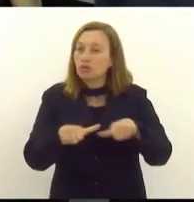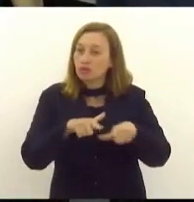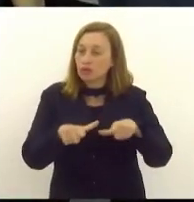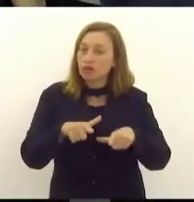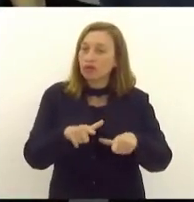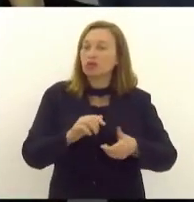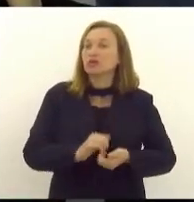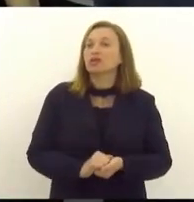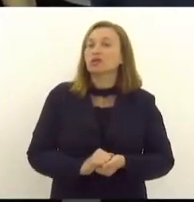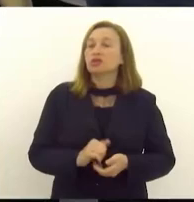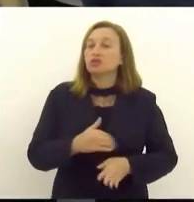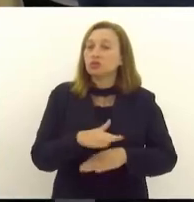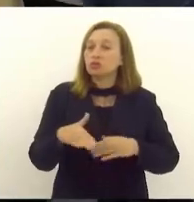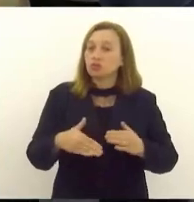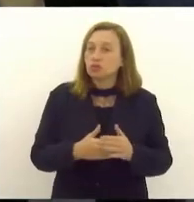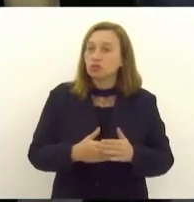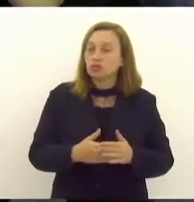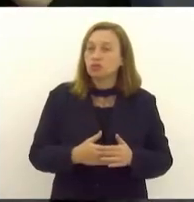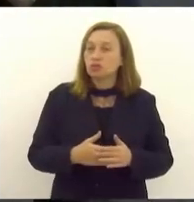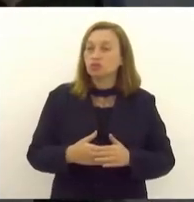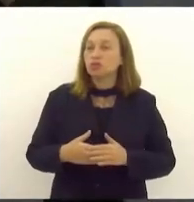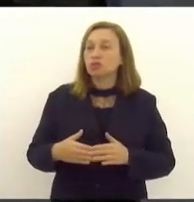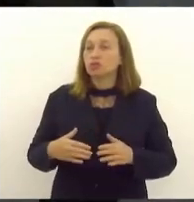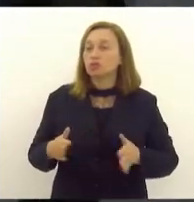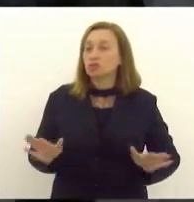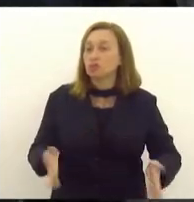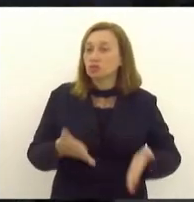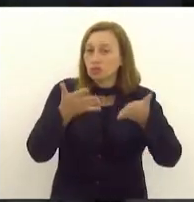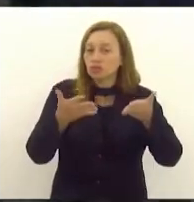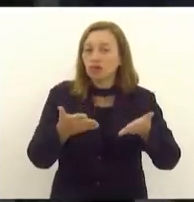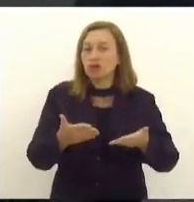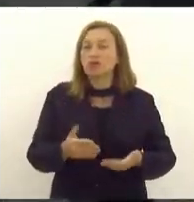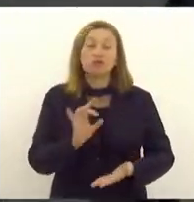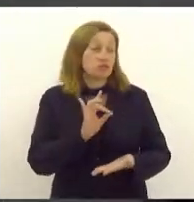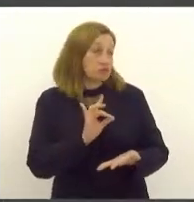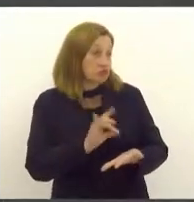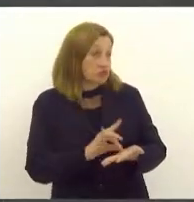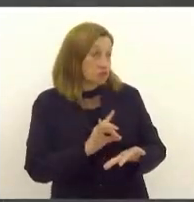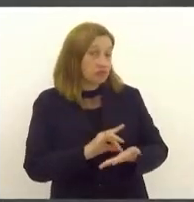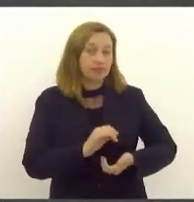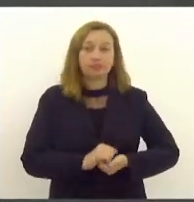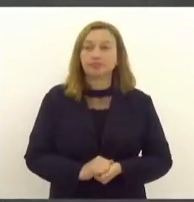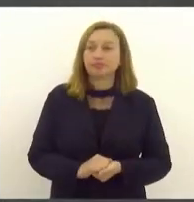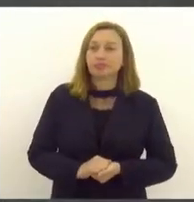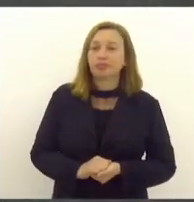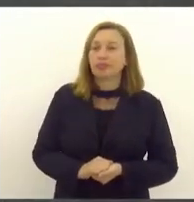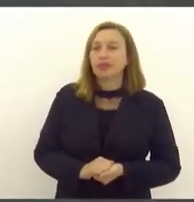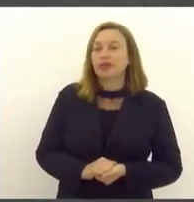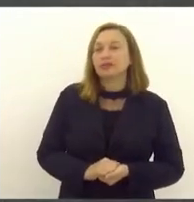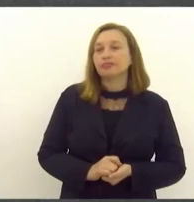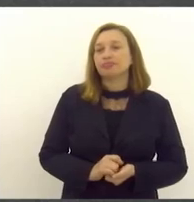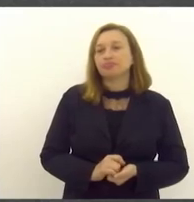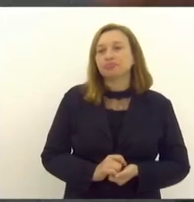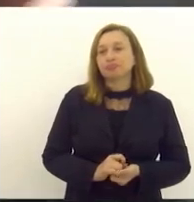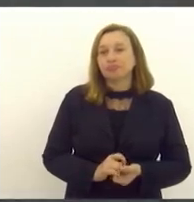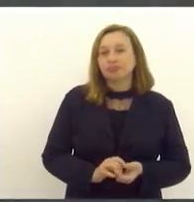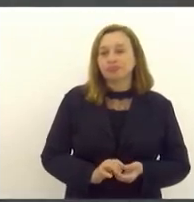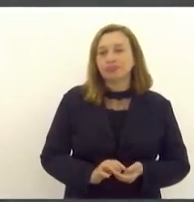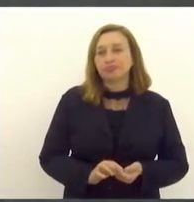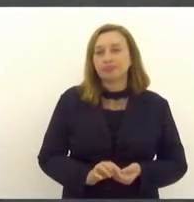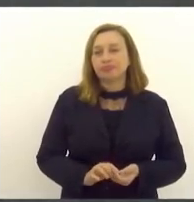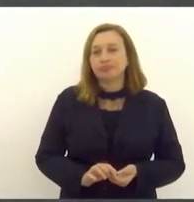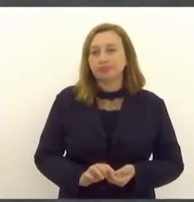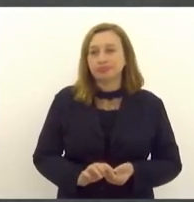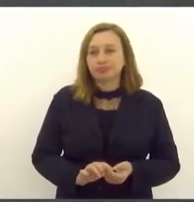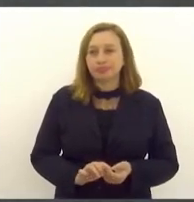essas causas empregos verdes para serem estimulados verdadeiramente é uma é uma